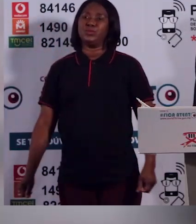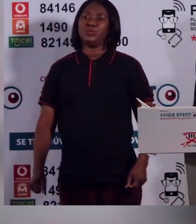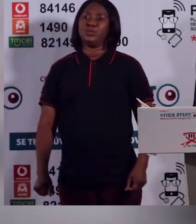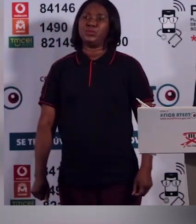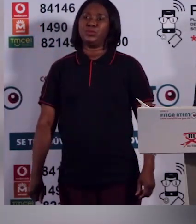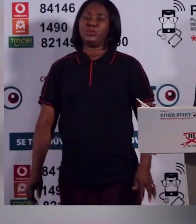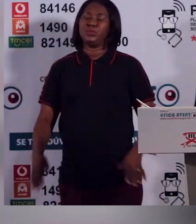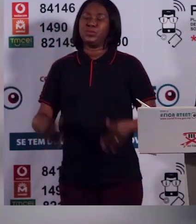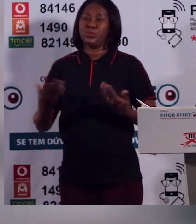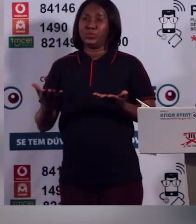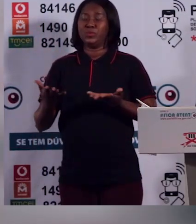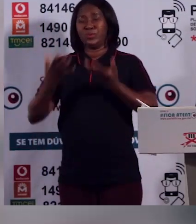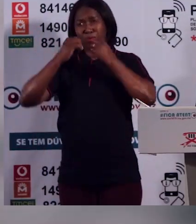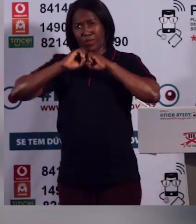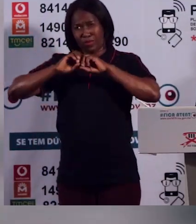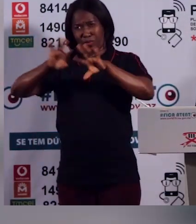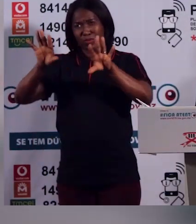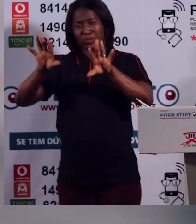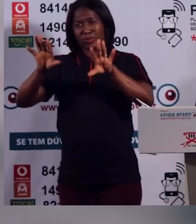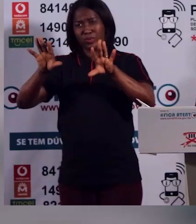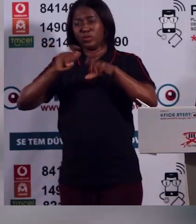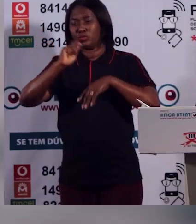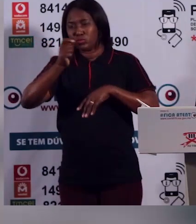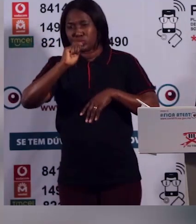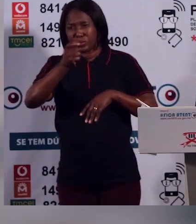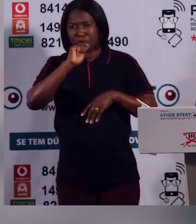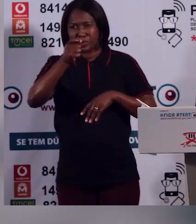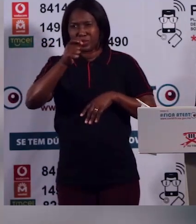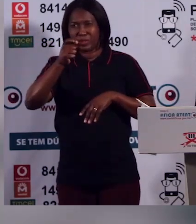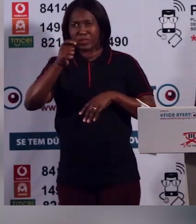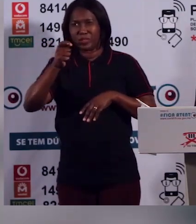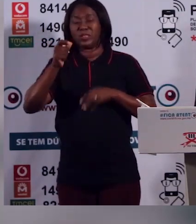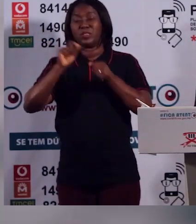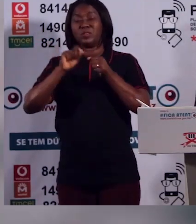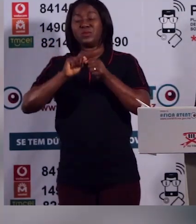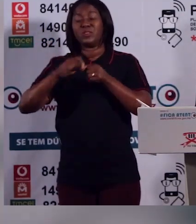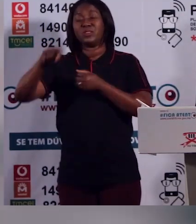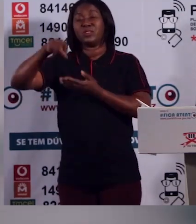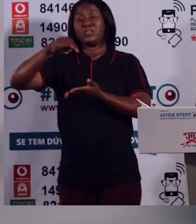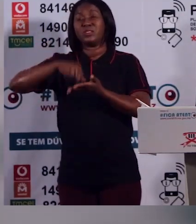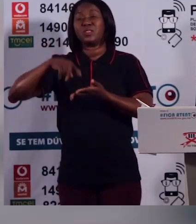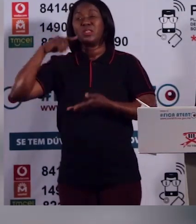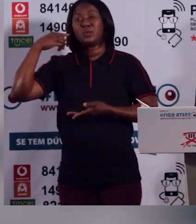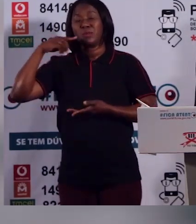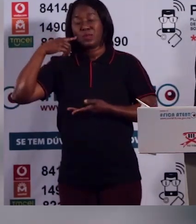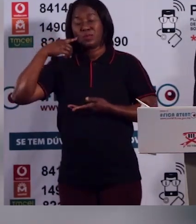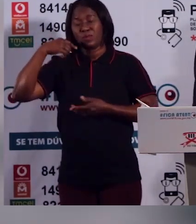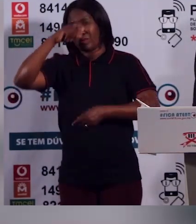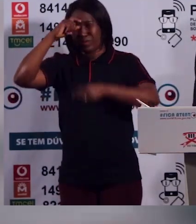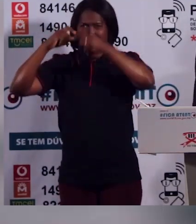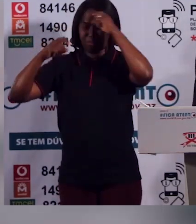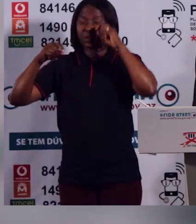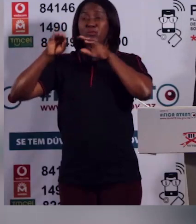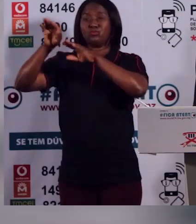Uma breve atualização sobre o inquérito seroepidemiológico que decorreu na cidade de Pemba. O trabalho de campo deste inquérito já foi